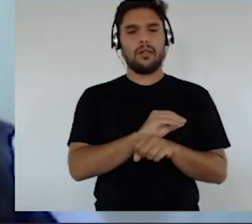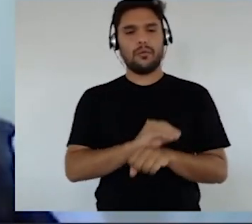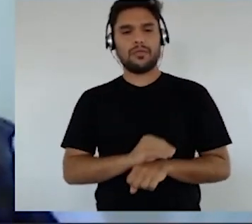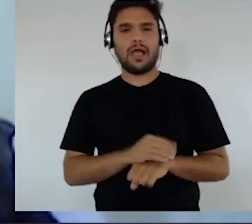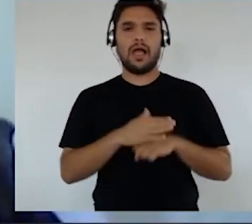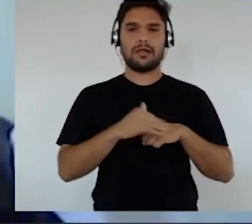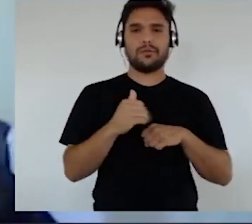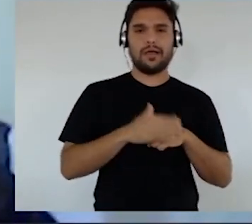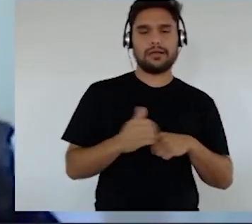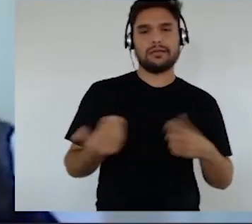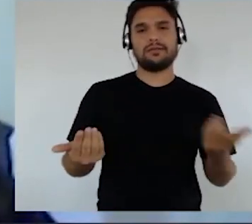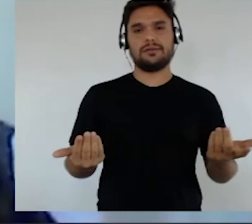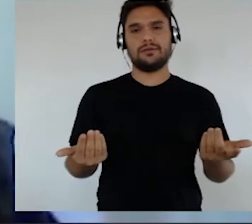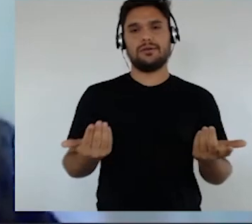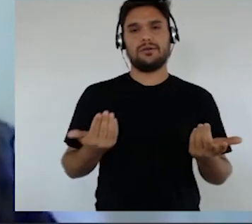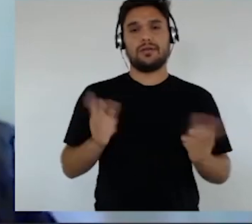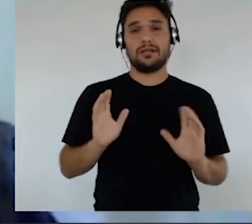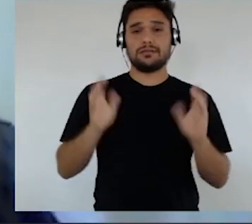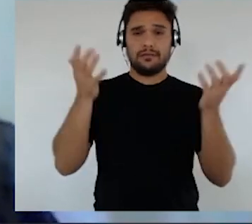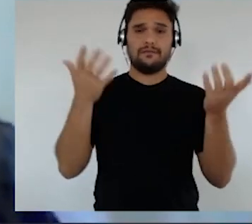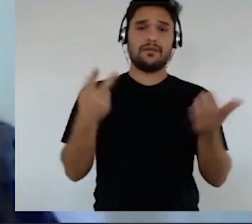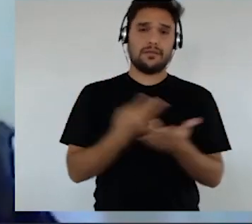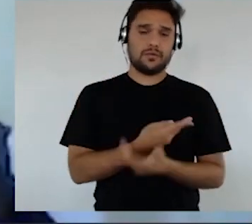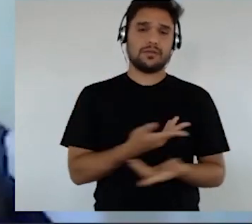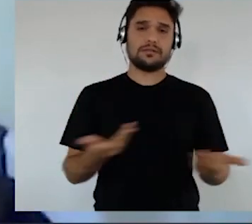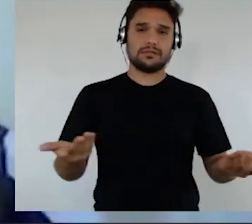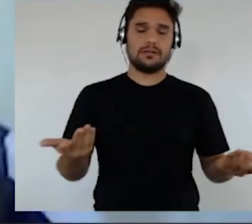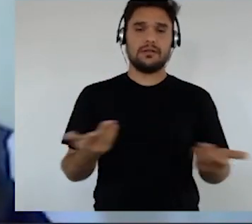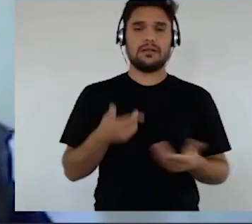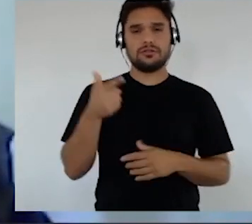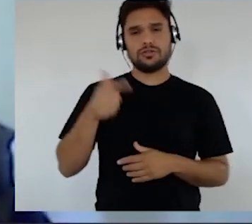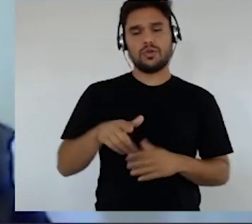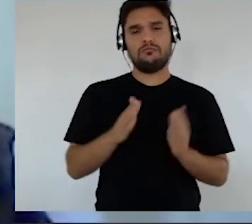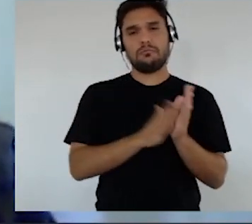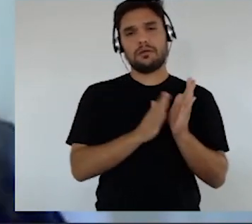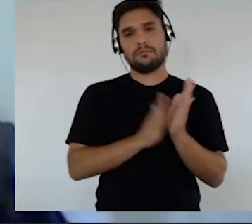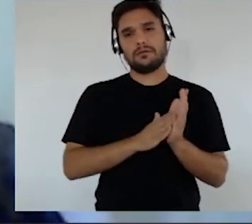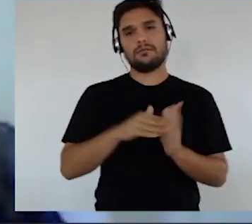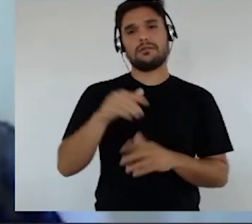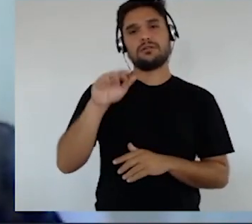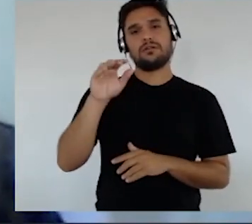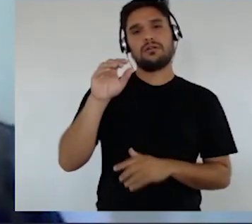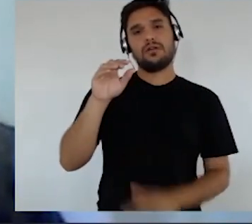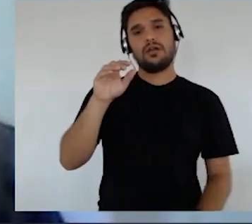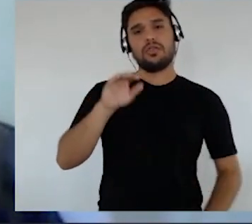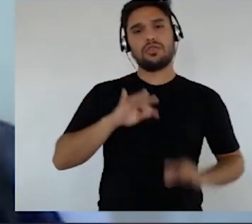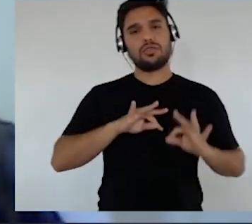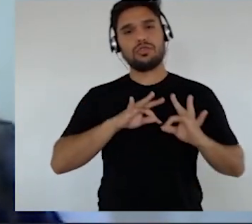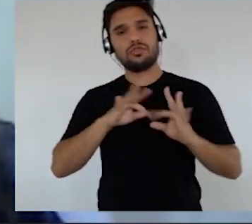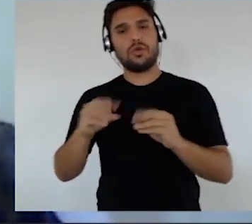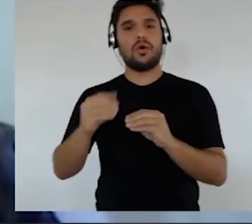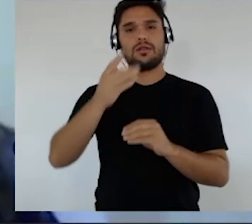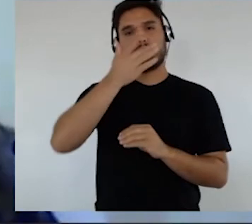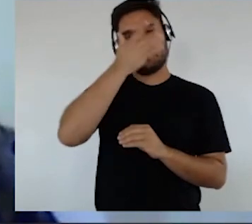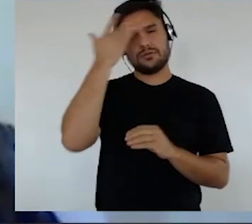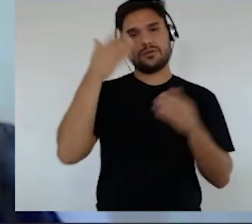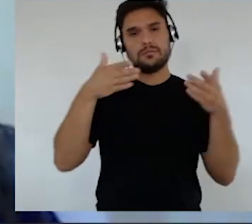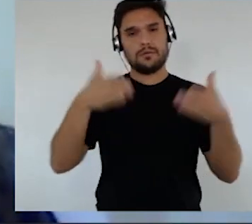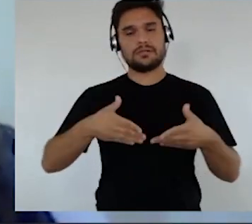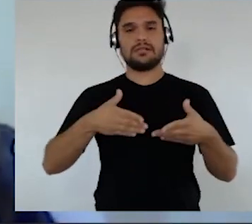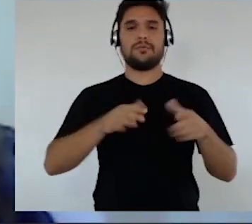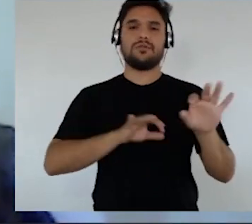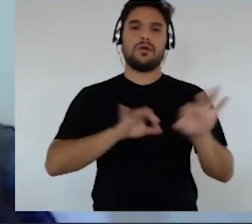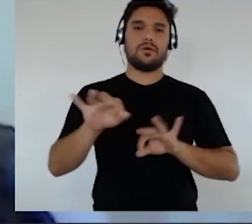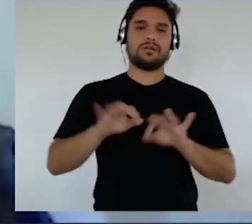pelo carinho com que esse evento está sendo tratado. Então, mais uma vez, parabenizo a todos os envolvidos na